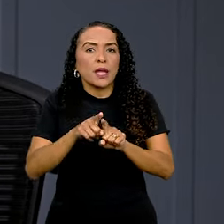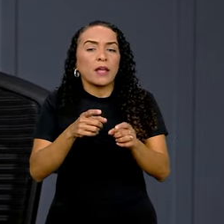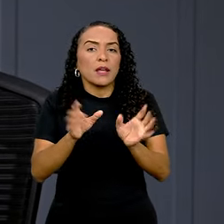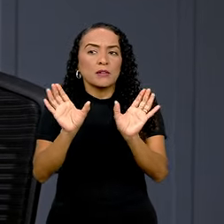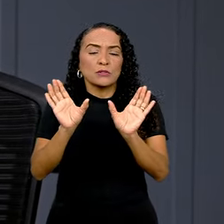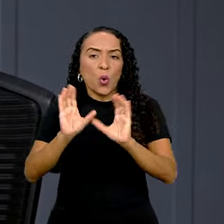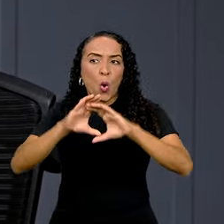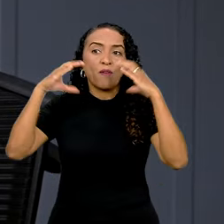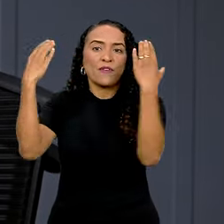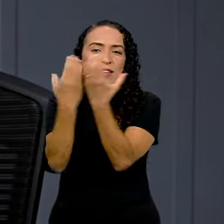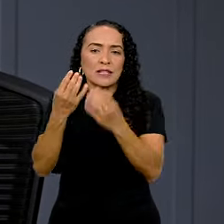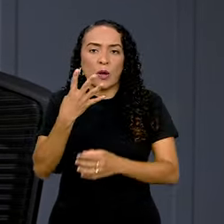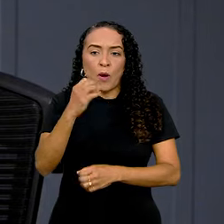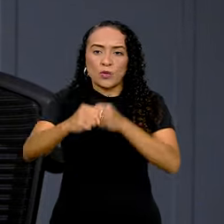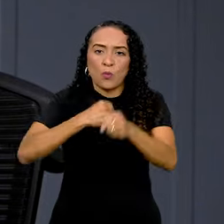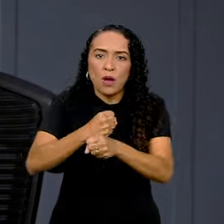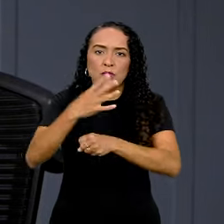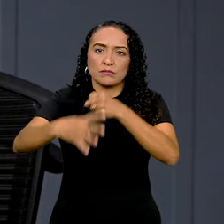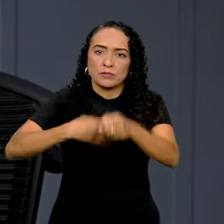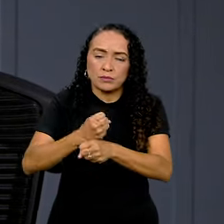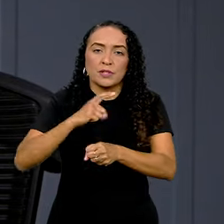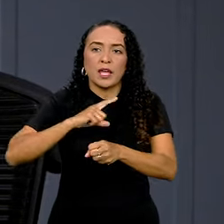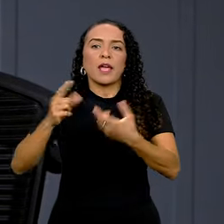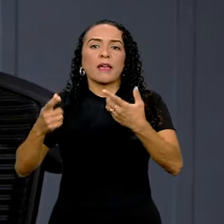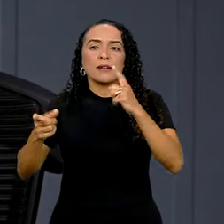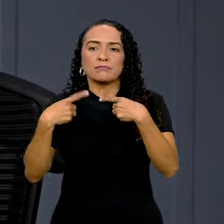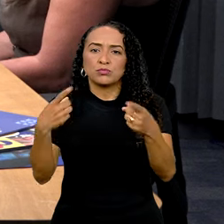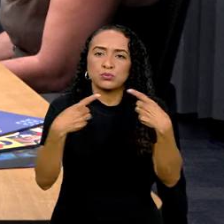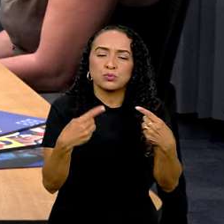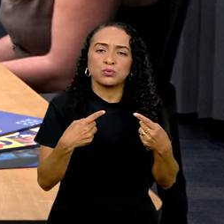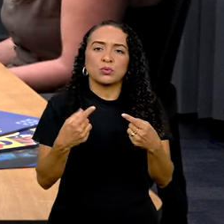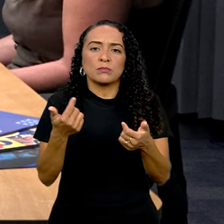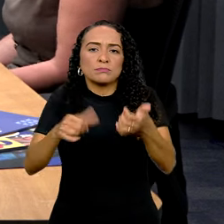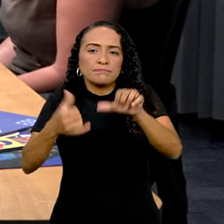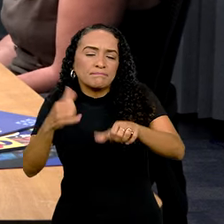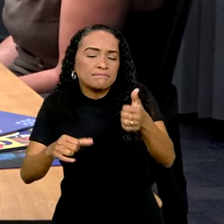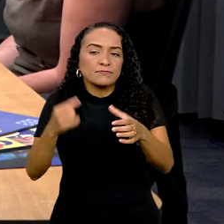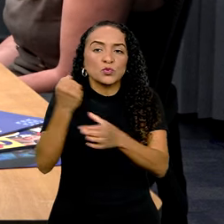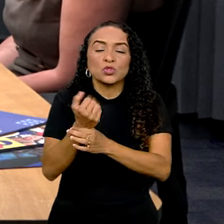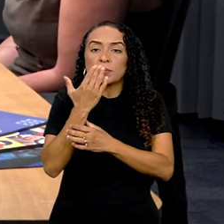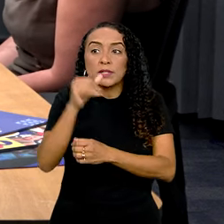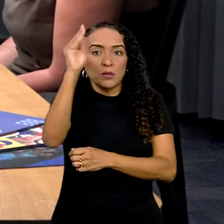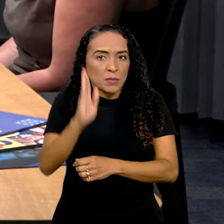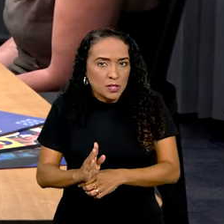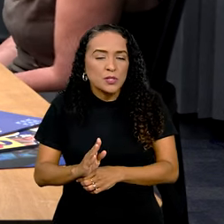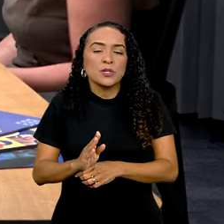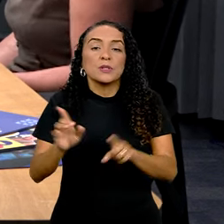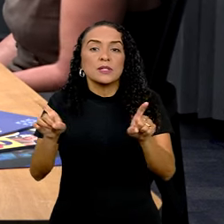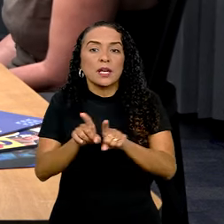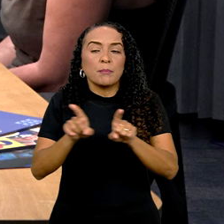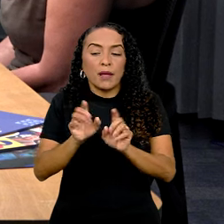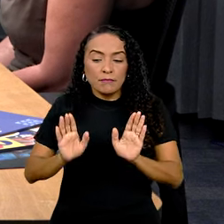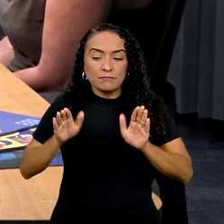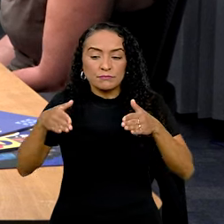conferência que a casa 4 anos a a gente tem essa discussão sobre a avaliação da situação de segurança alimentar no país